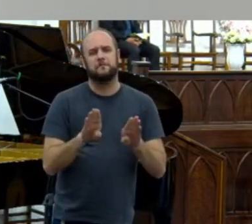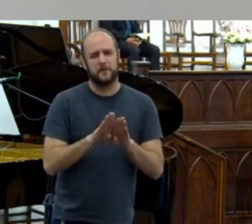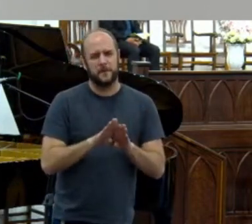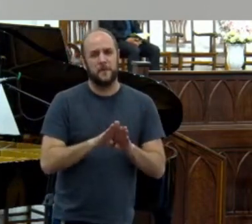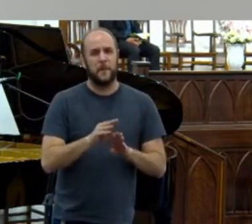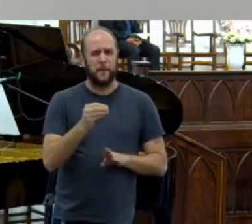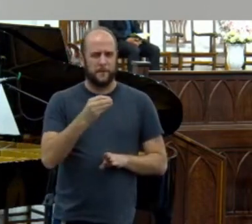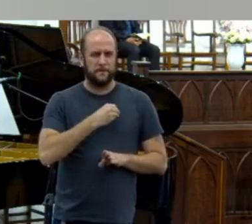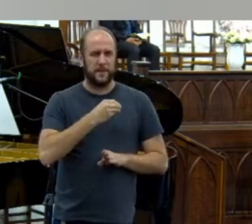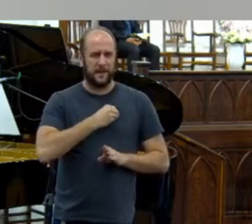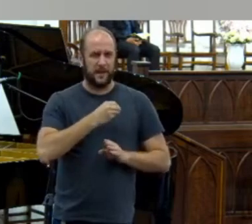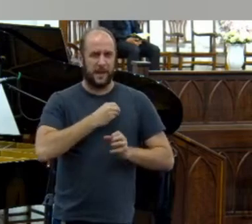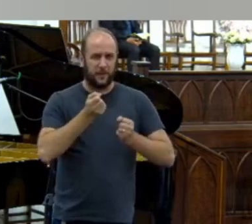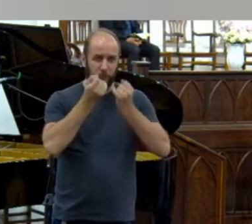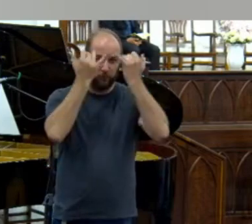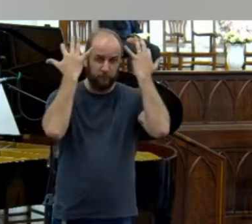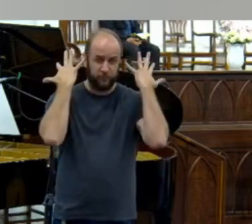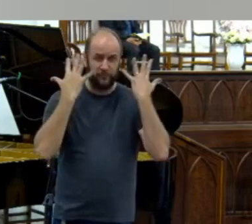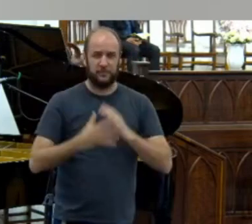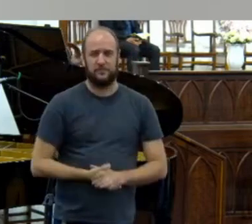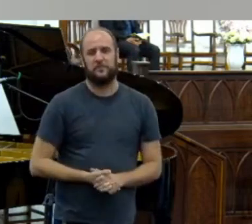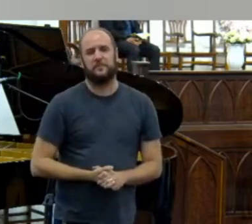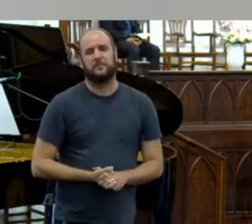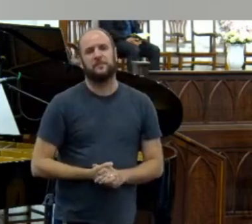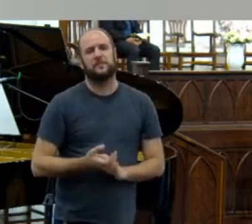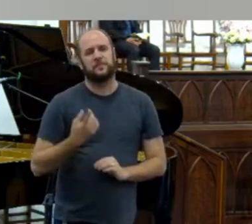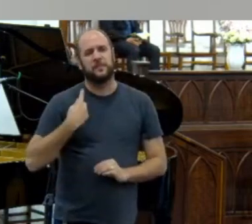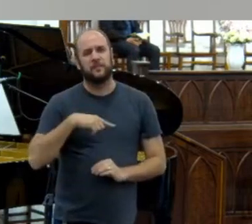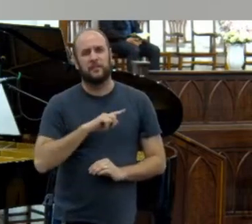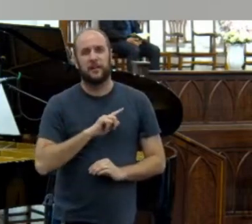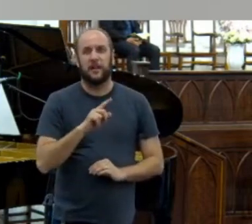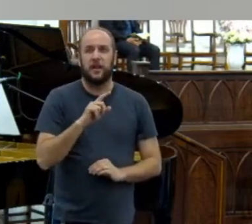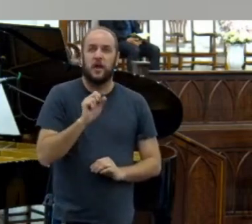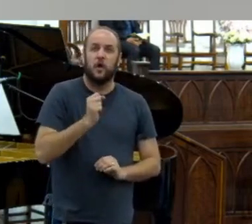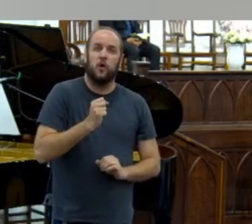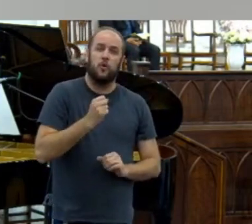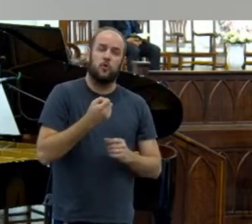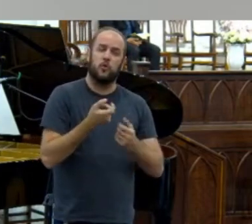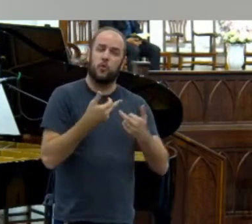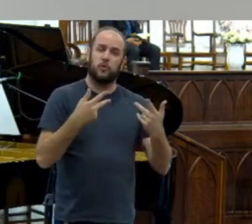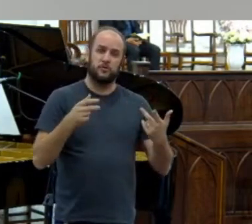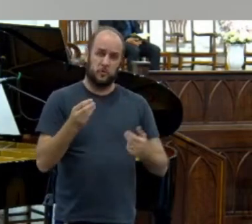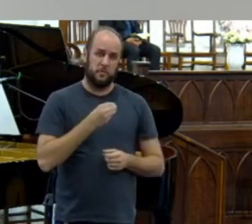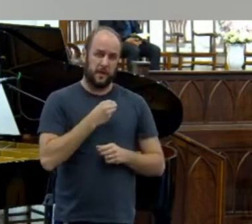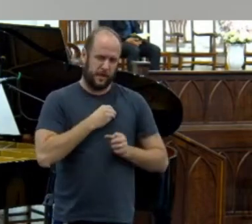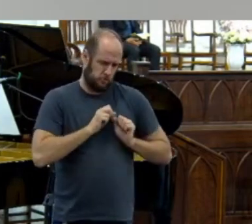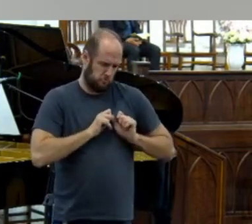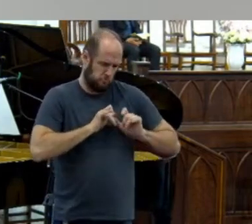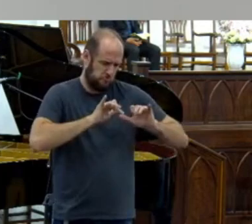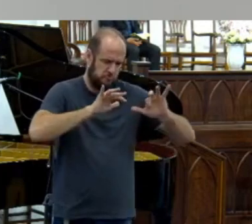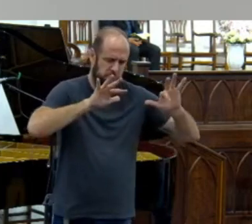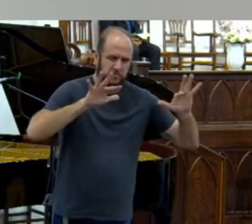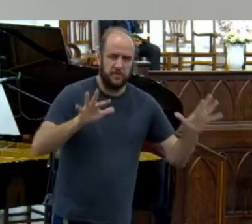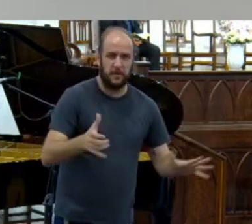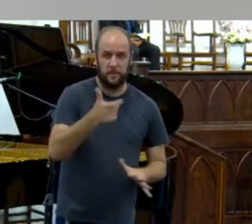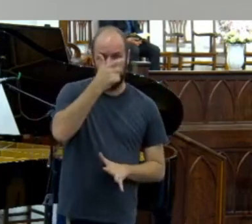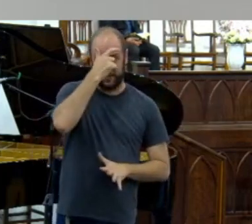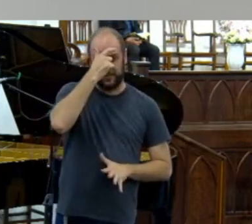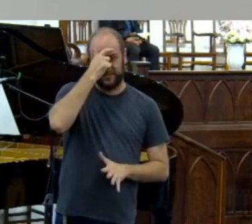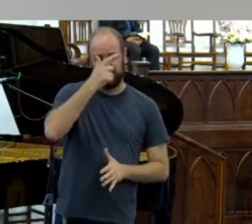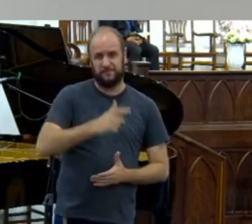pecado. Em teologia a gente chama de efeitos noéticos do pecado, ou seja, efeitos do pecado sobre a